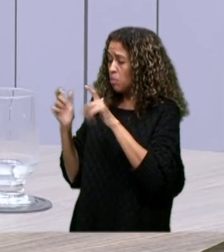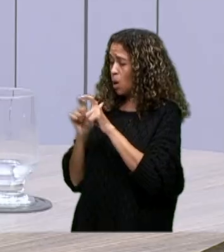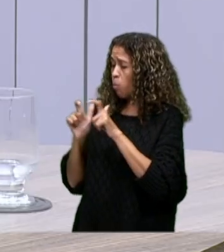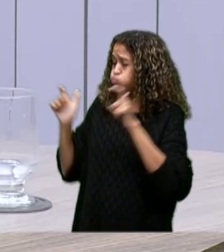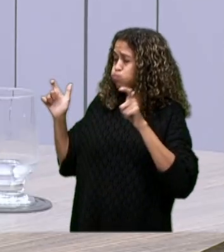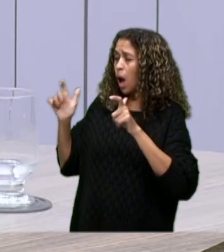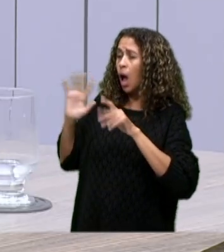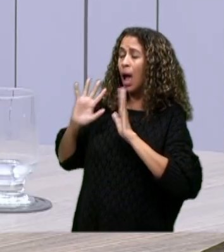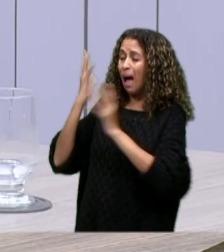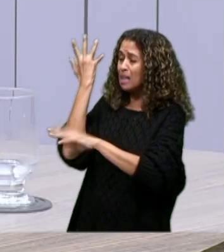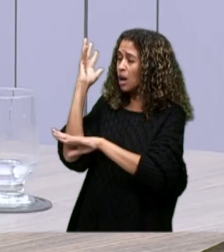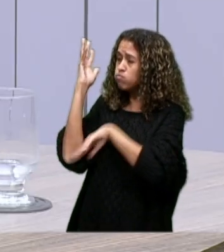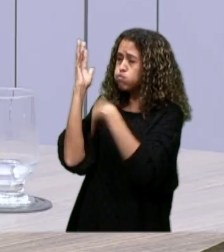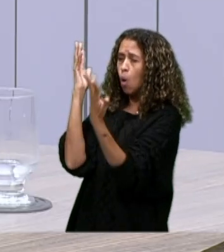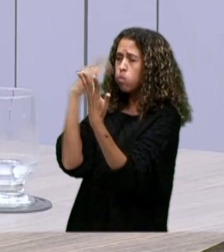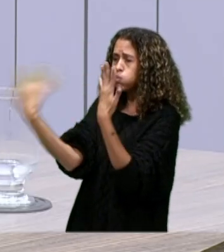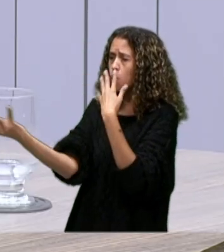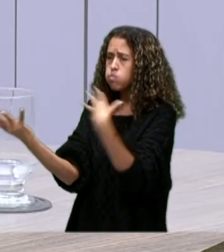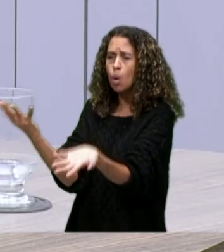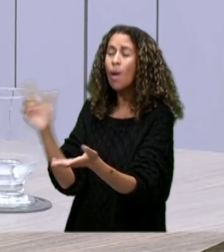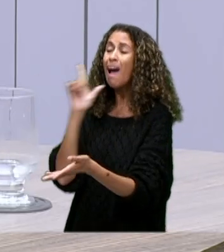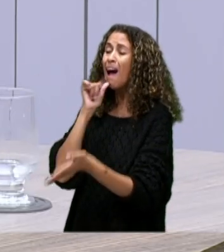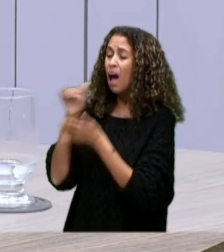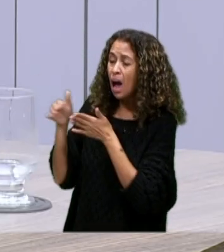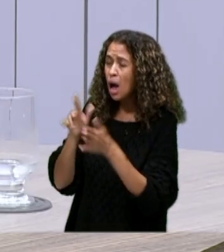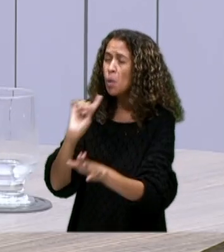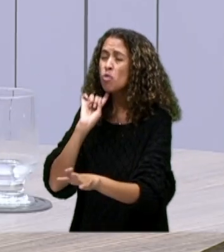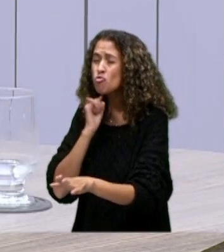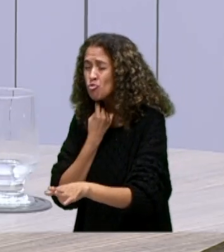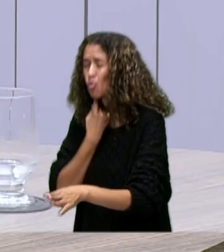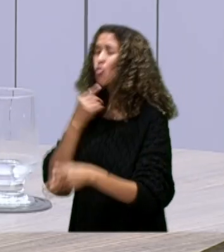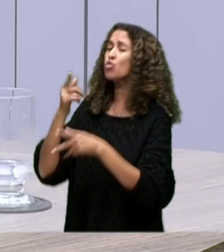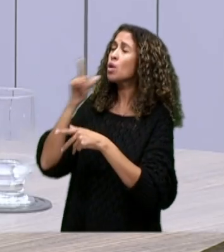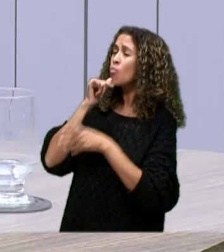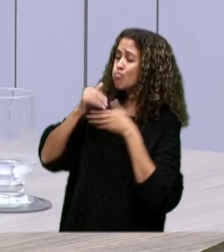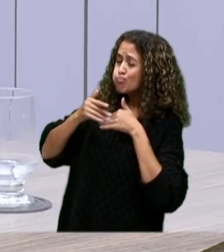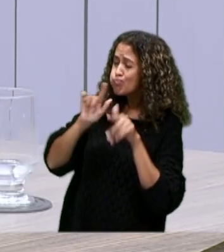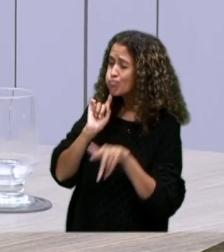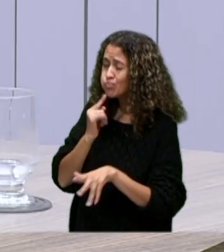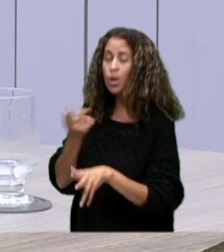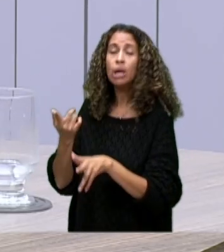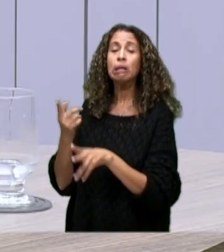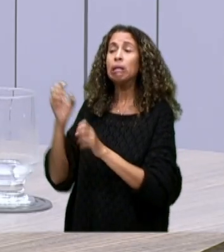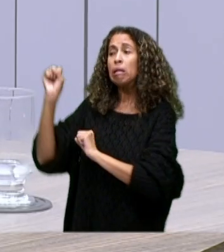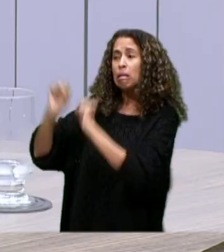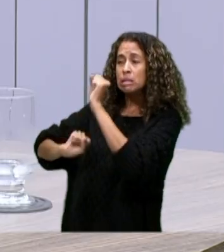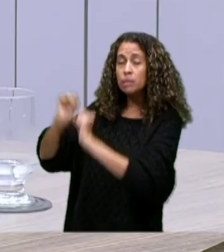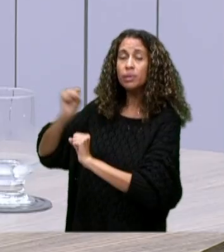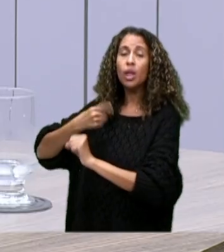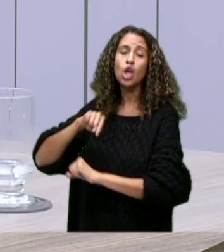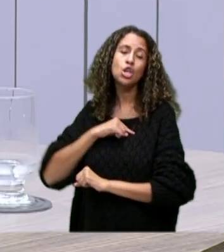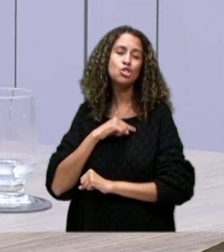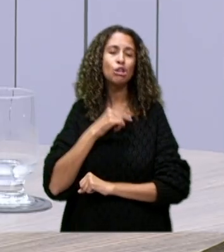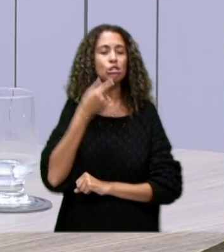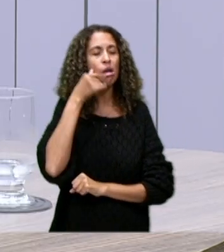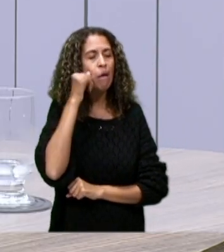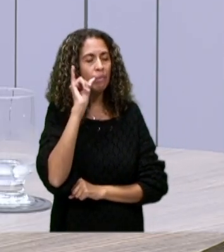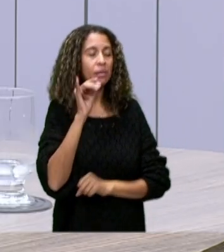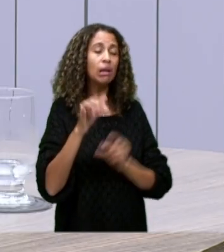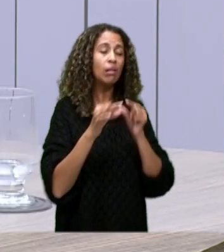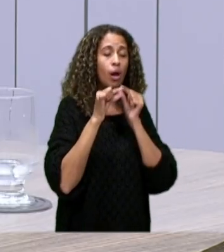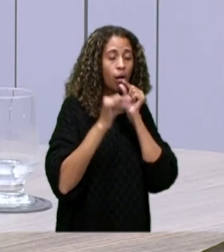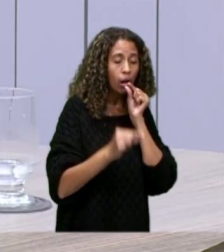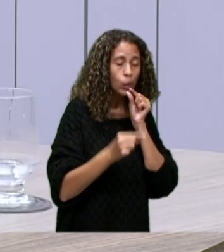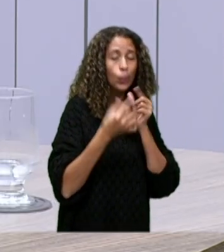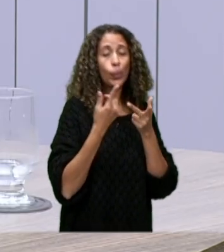derrubando mata, derrubando nascente, poluindo a água. A gente está aqui tentando canudinho de plástico, evita o canudinho de plástico,